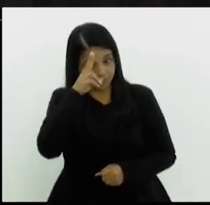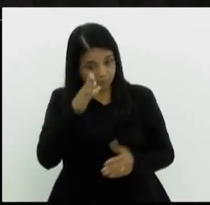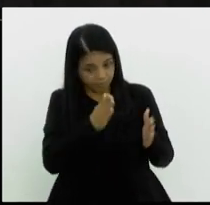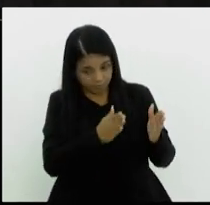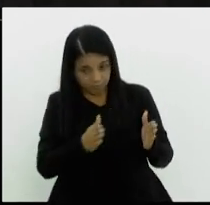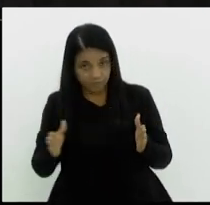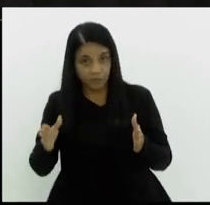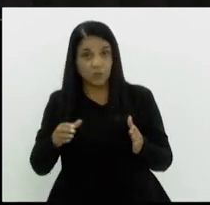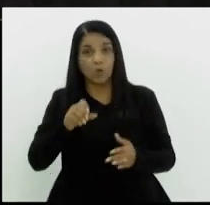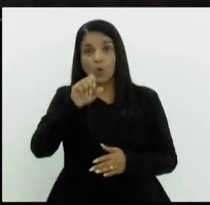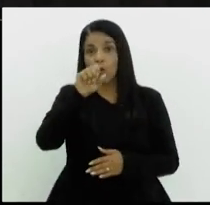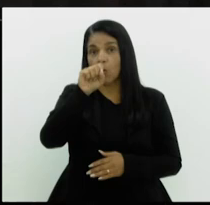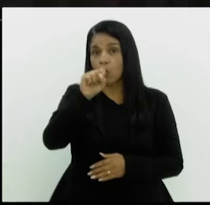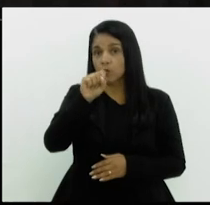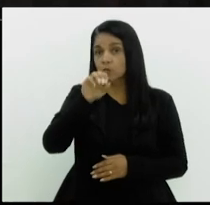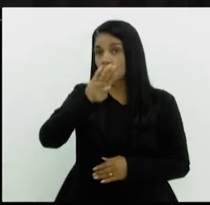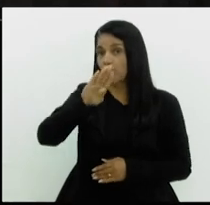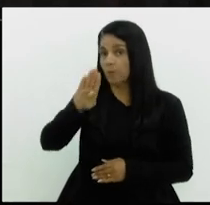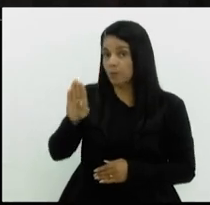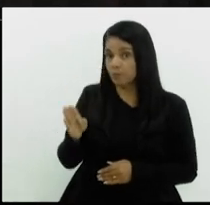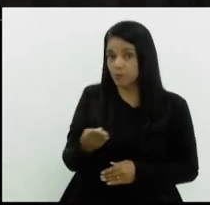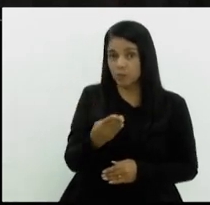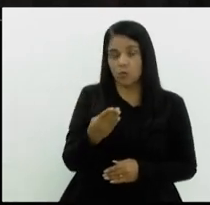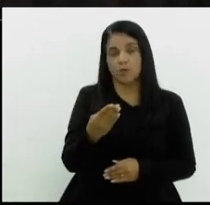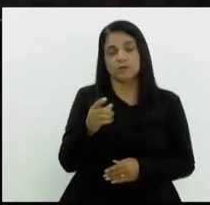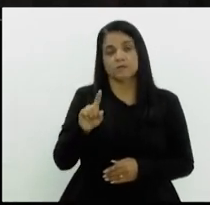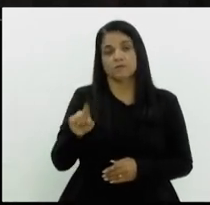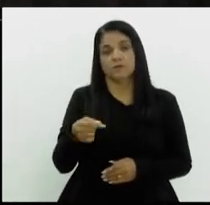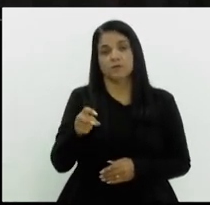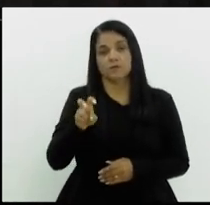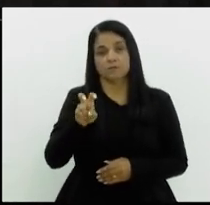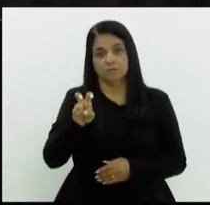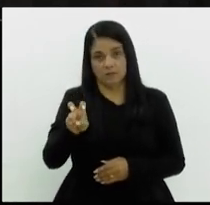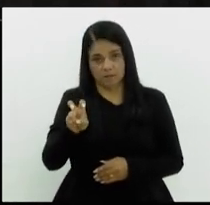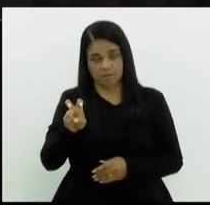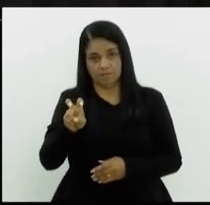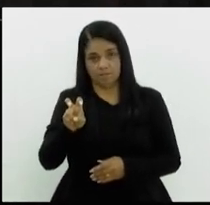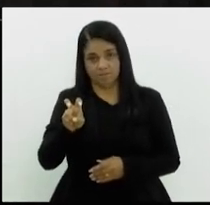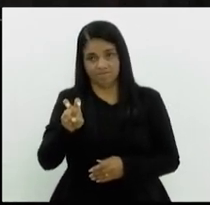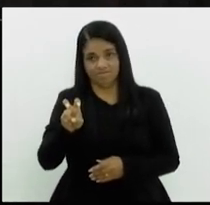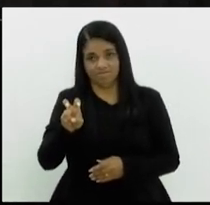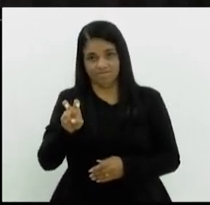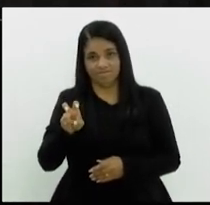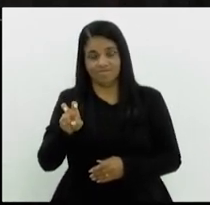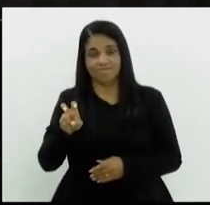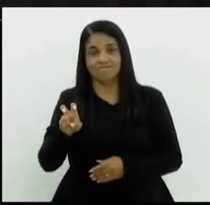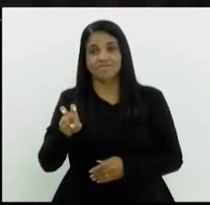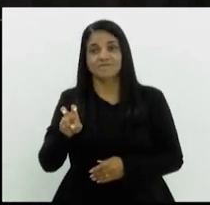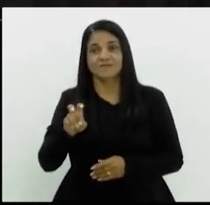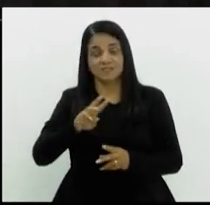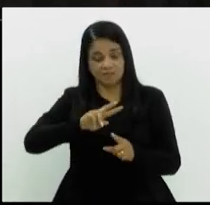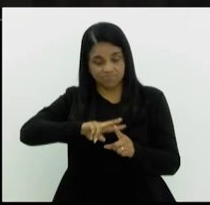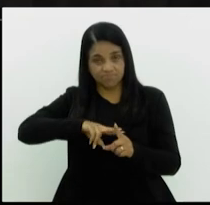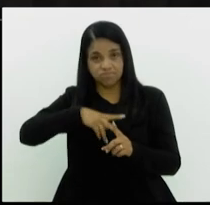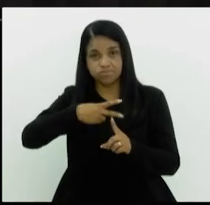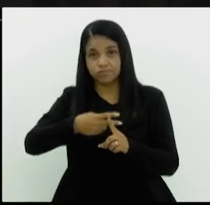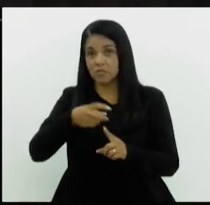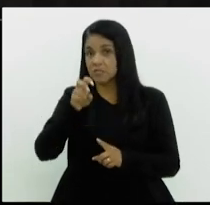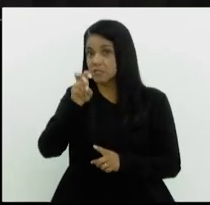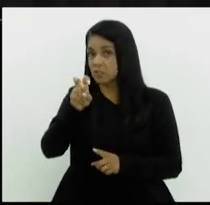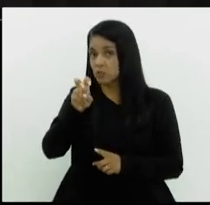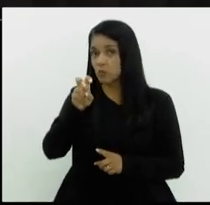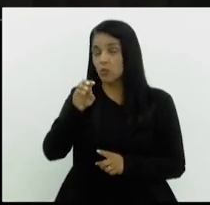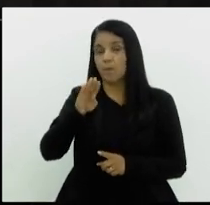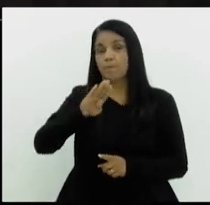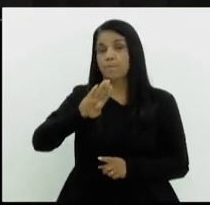é de 8 bilhões e meio. Então o déficit está subindo 5 bilhões. E